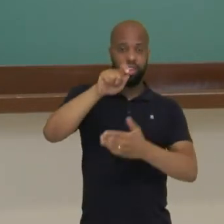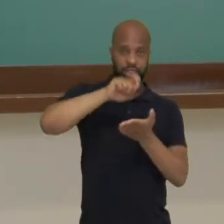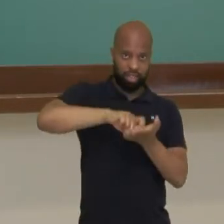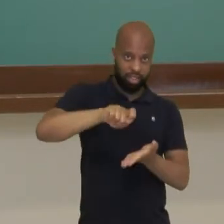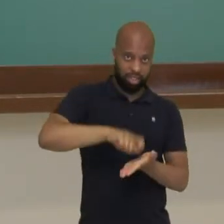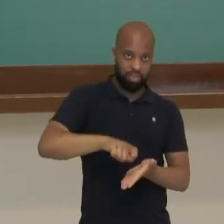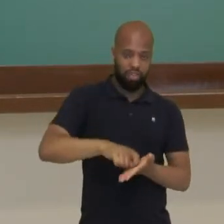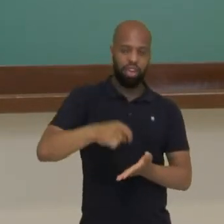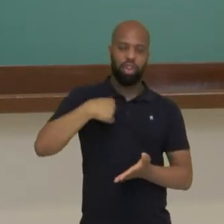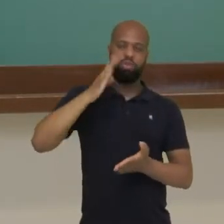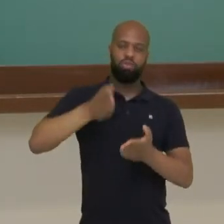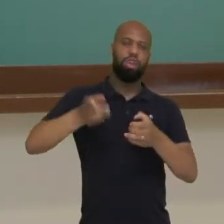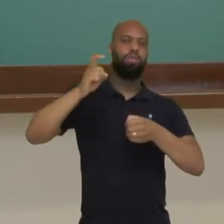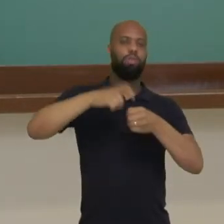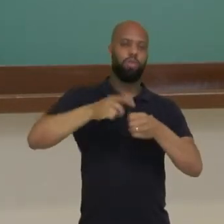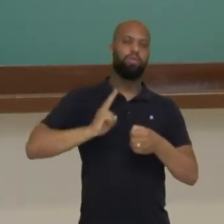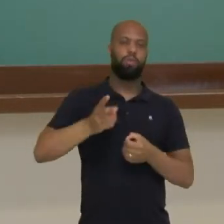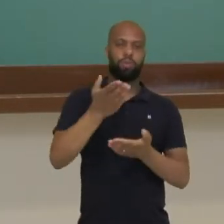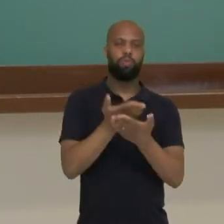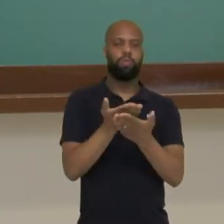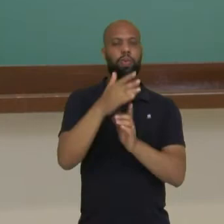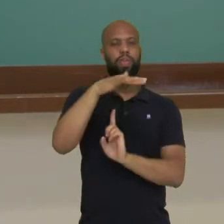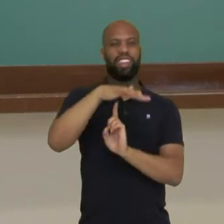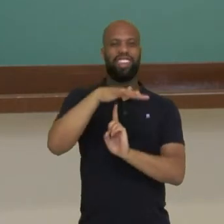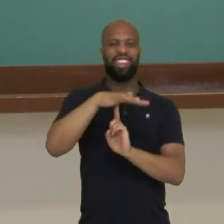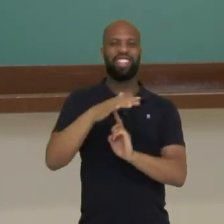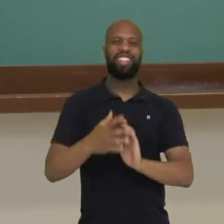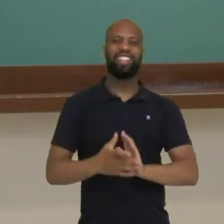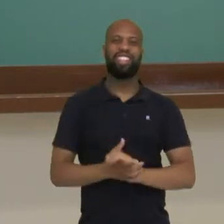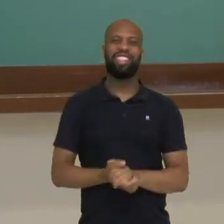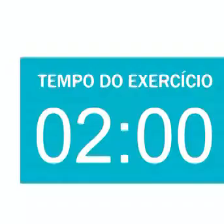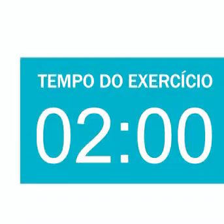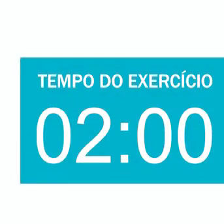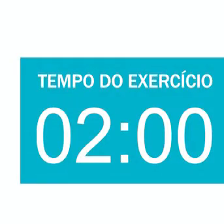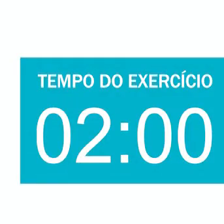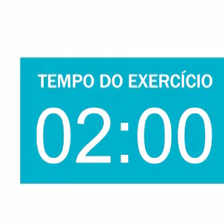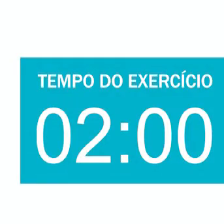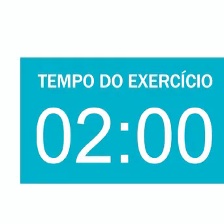escreverem e já voltamos com mais aula para lá.